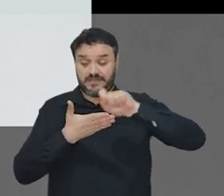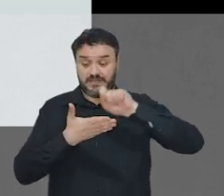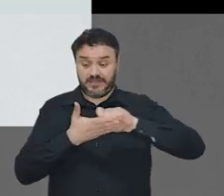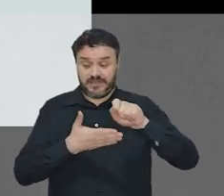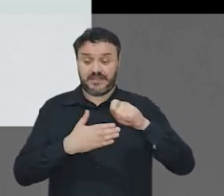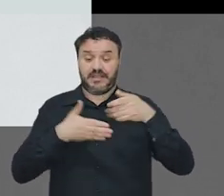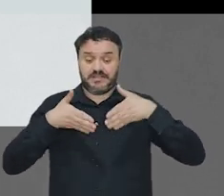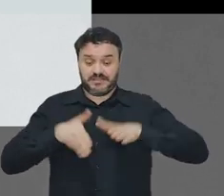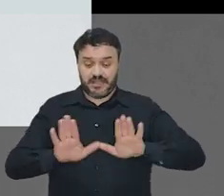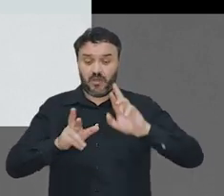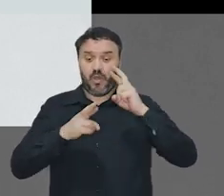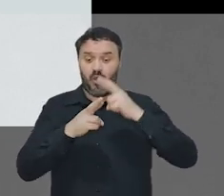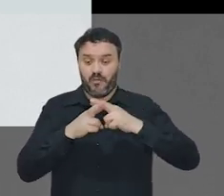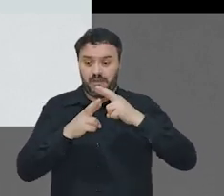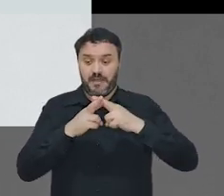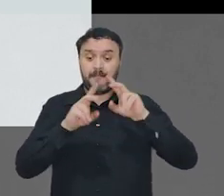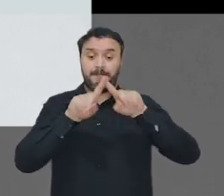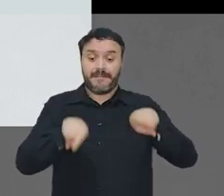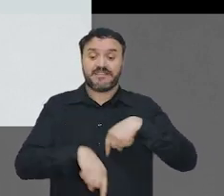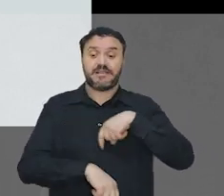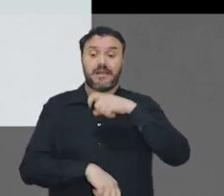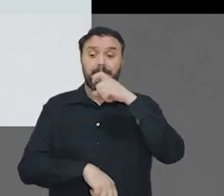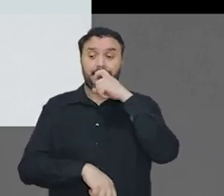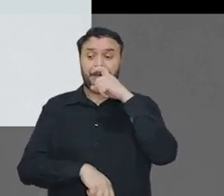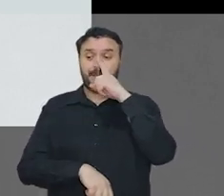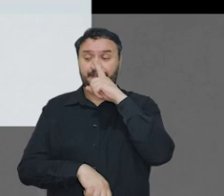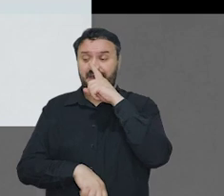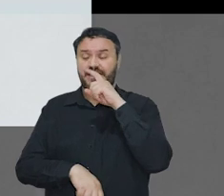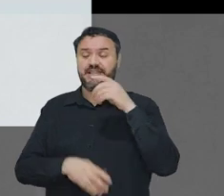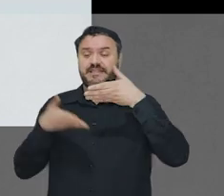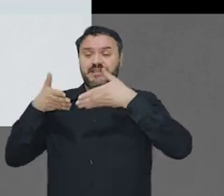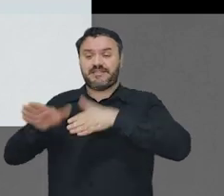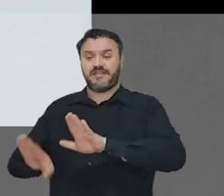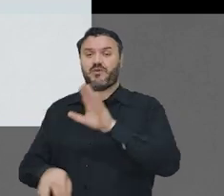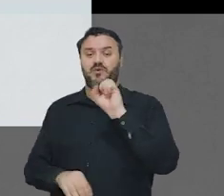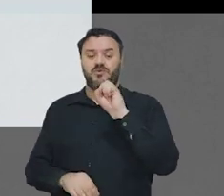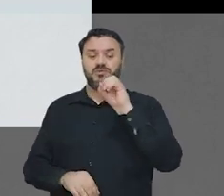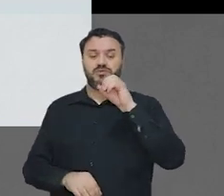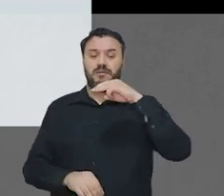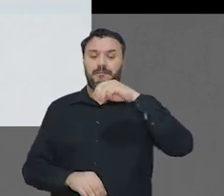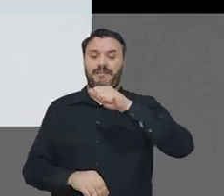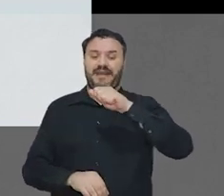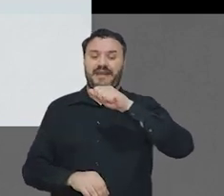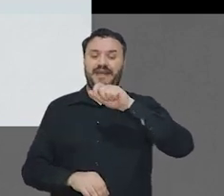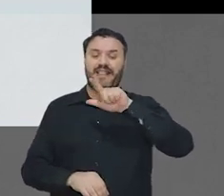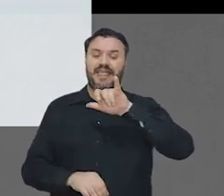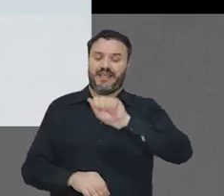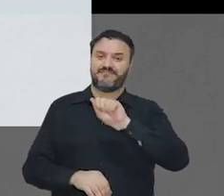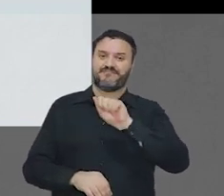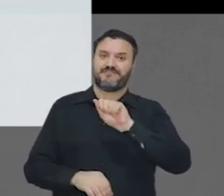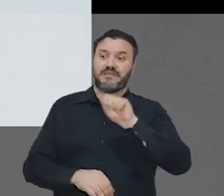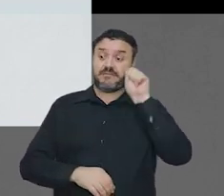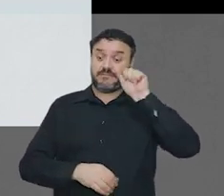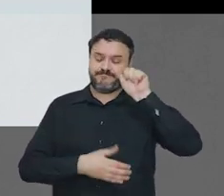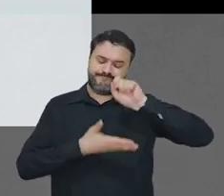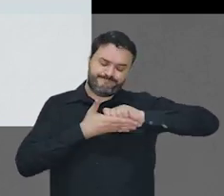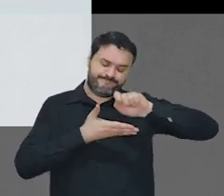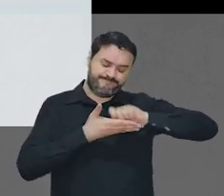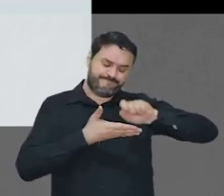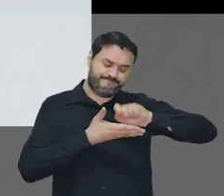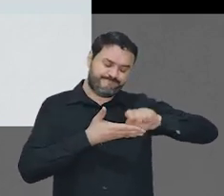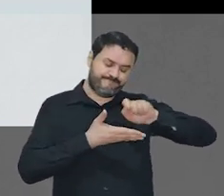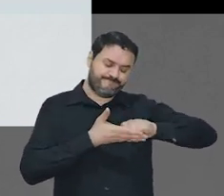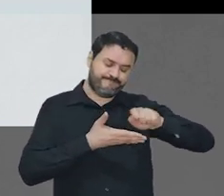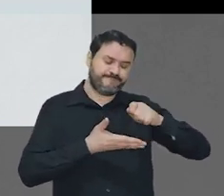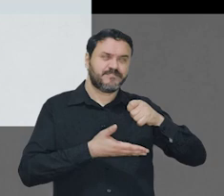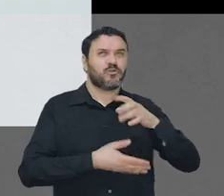somalis, usa do artifício da escrita para sua jornada de autoconhecimento e para incitar a Itália a fazer o